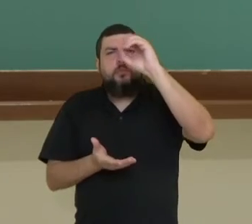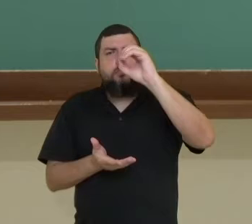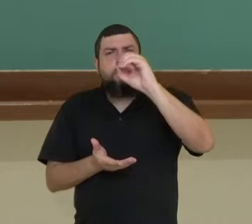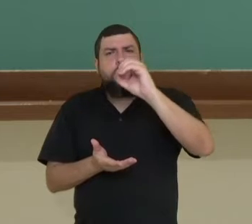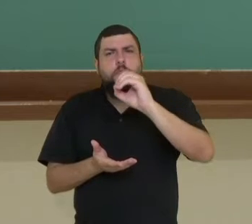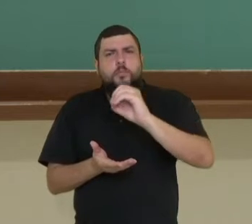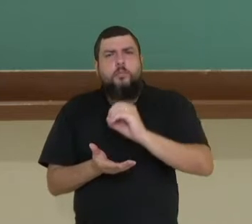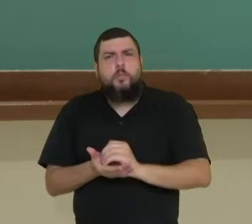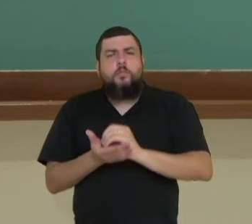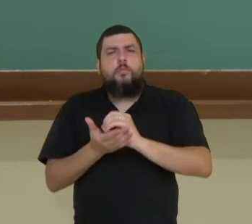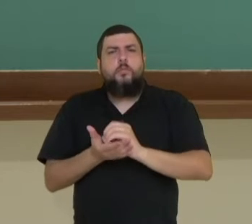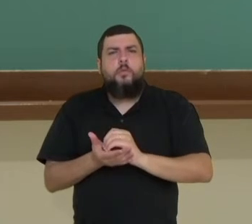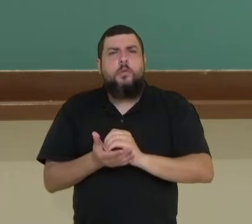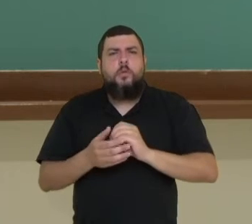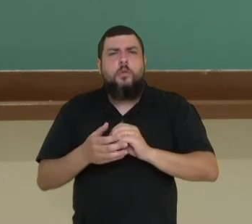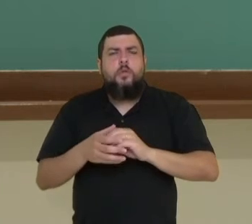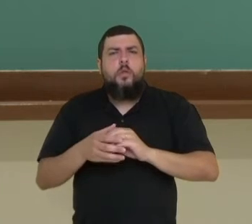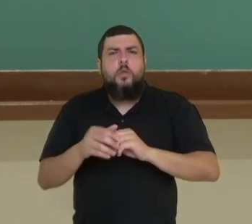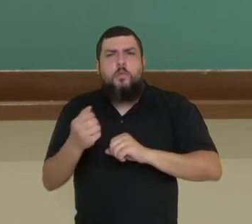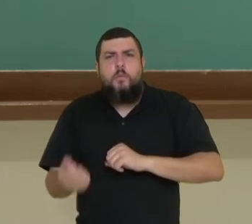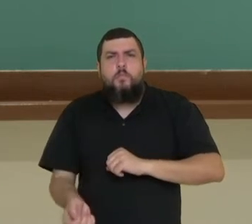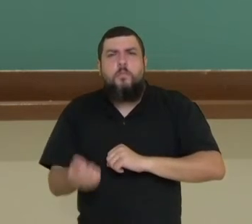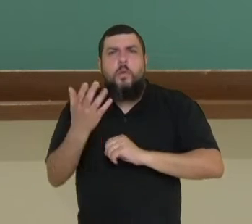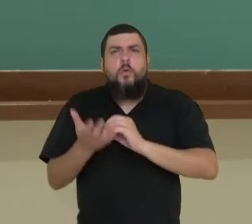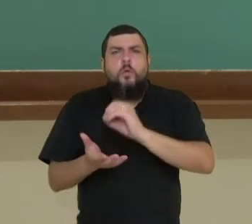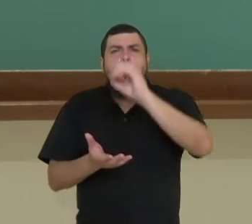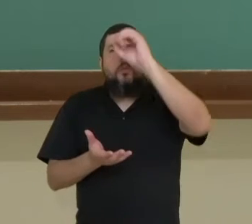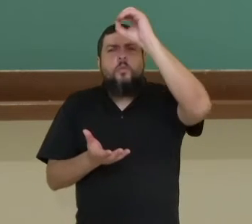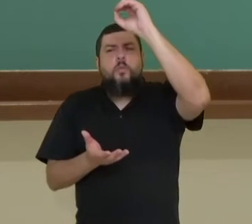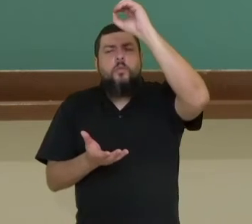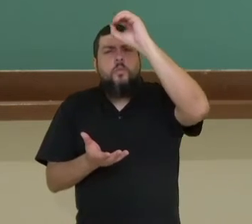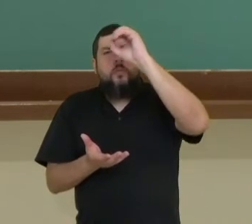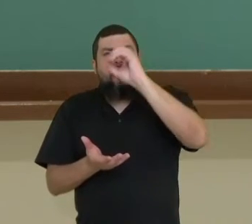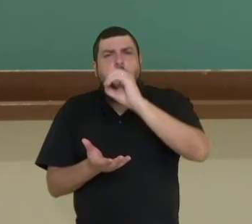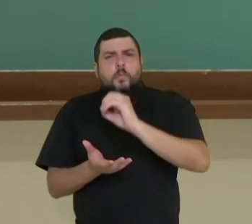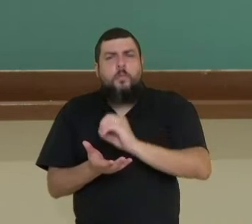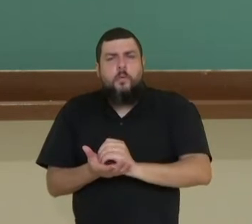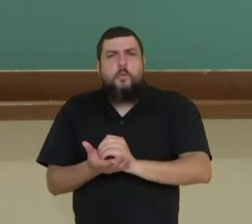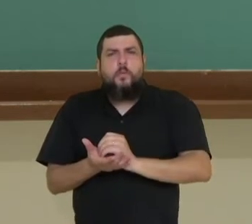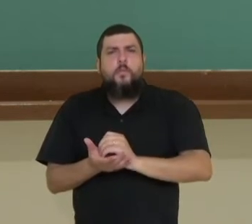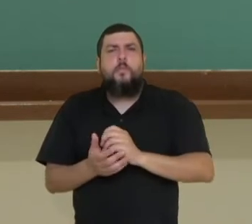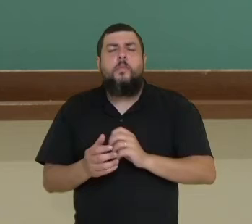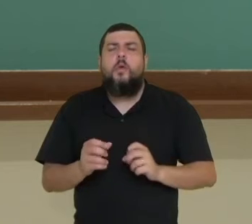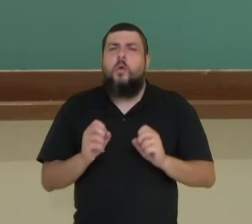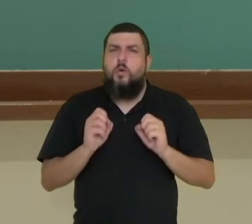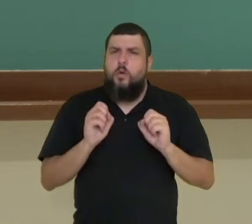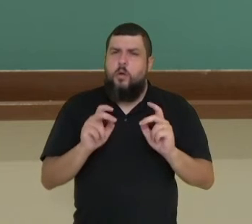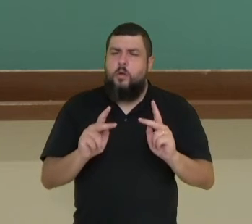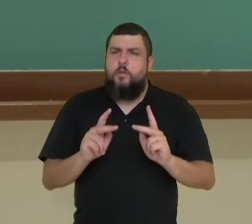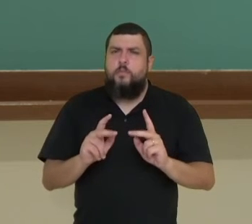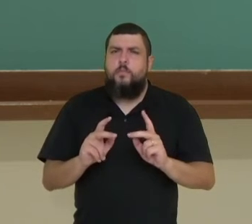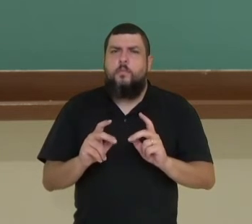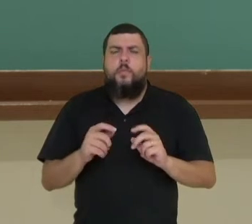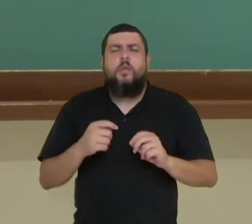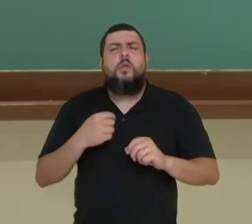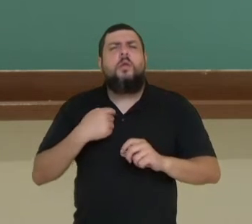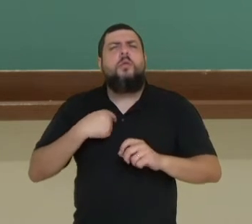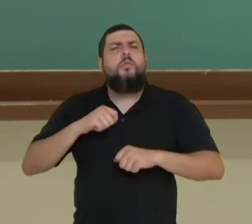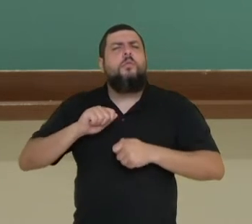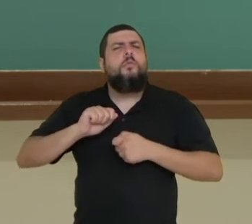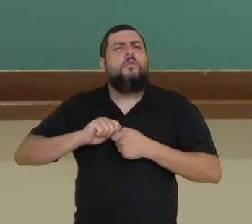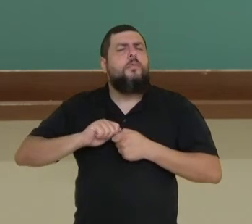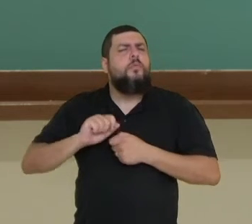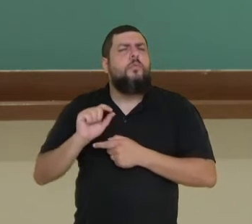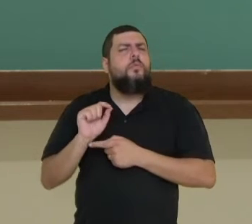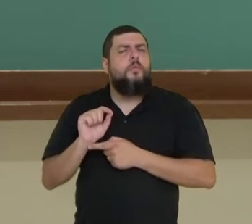cair novamente. Ou seja, pode cair, subir e depois cair em queda livre. O que eu estou fazendo aqui?